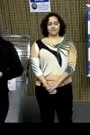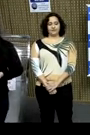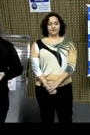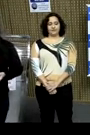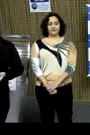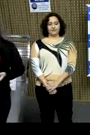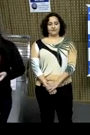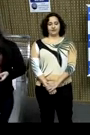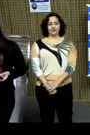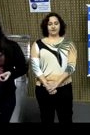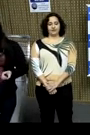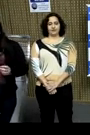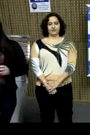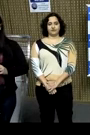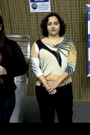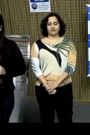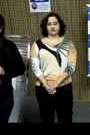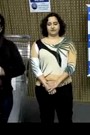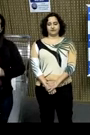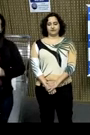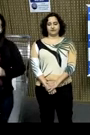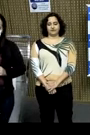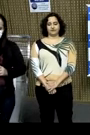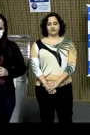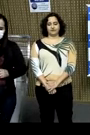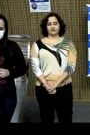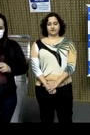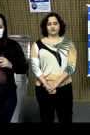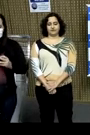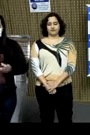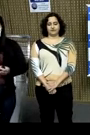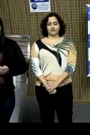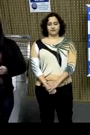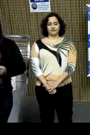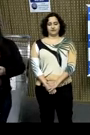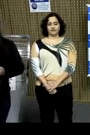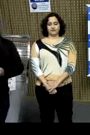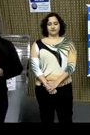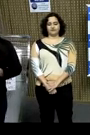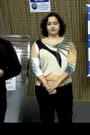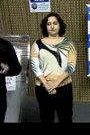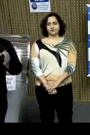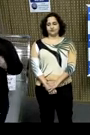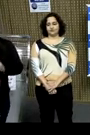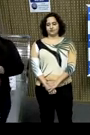de 5% em 2020 e 3% em 2021. A consulta de atenção básica a